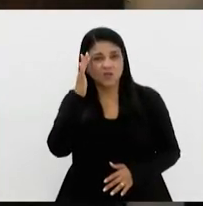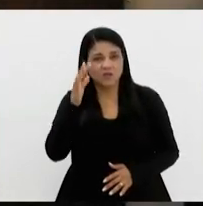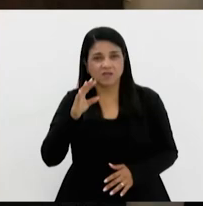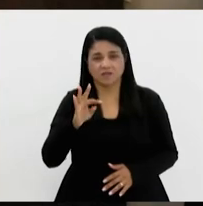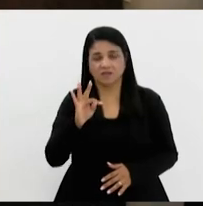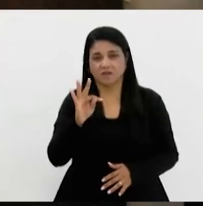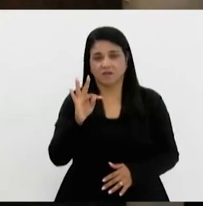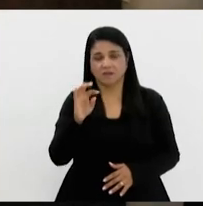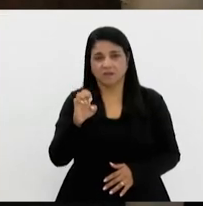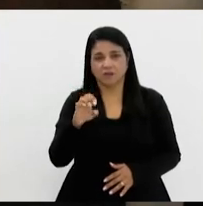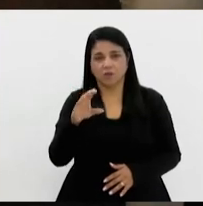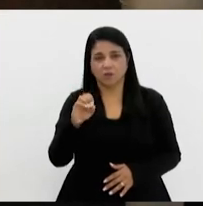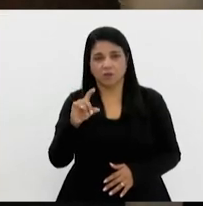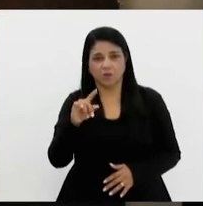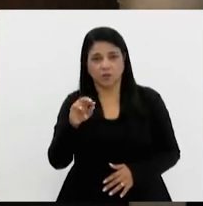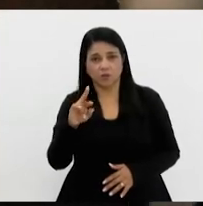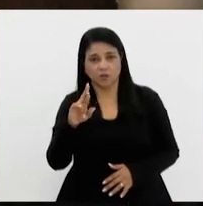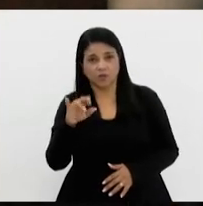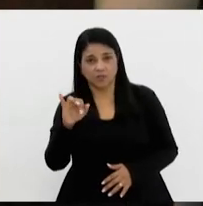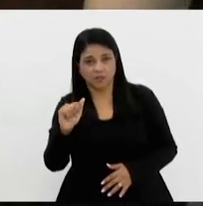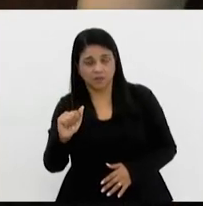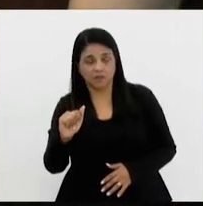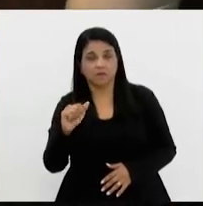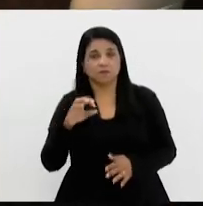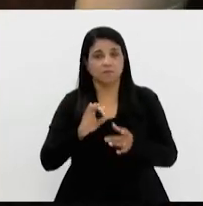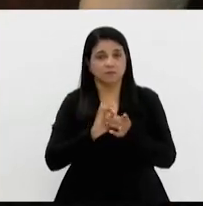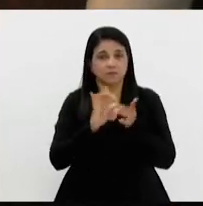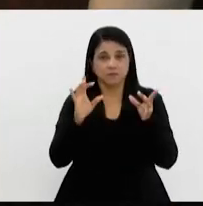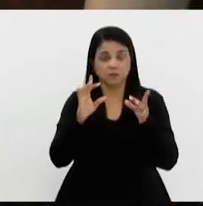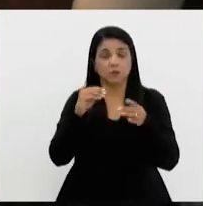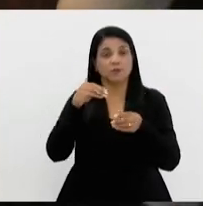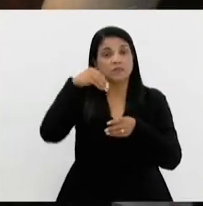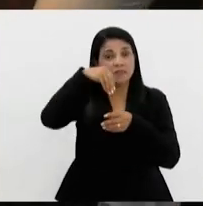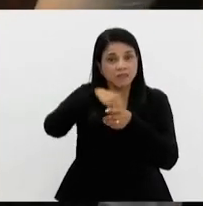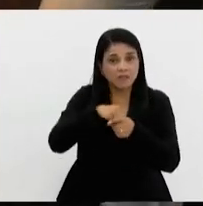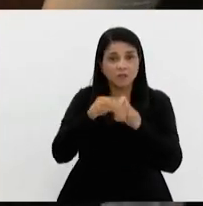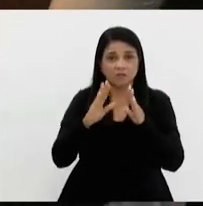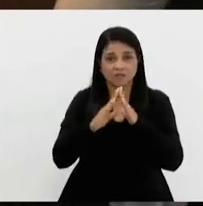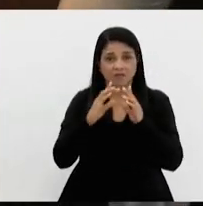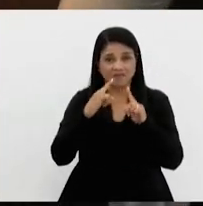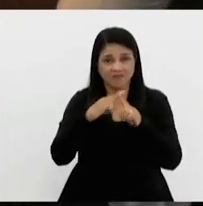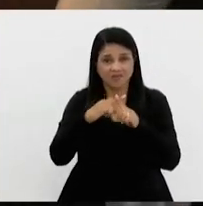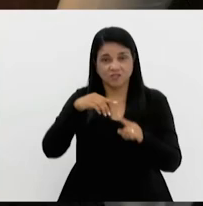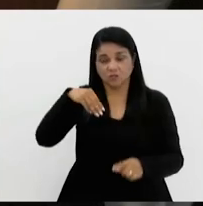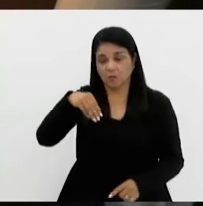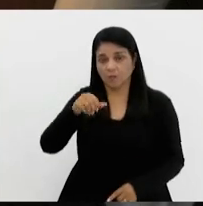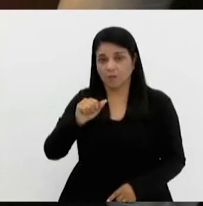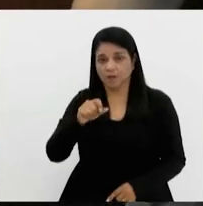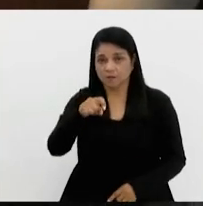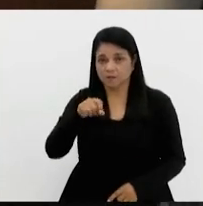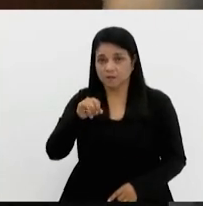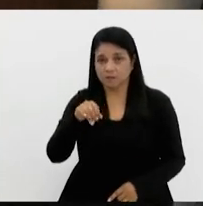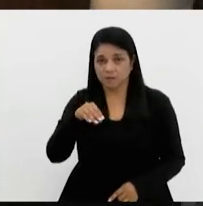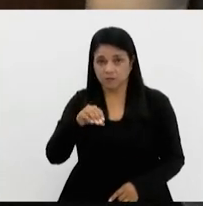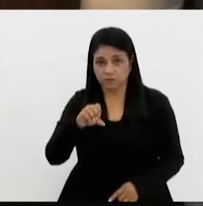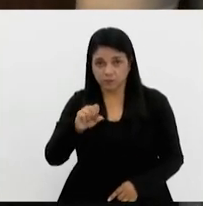de acomodação do marxismo dentro da Igreja Católica, marxismo que já foi